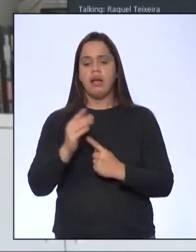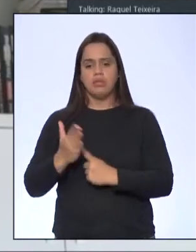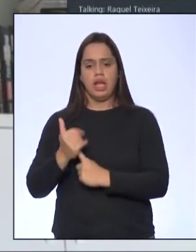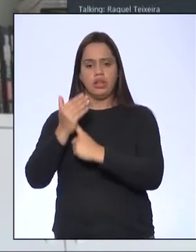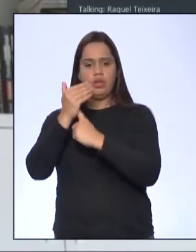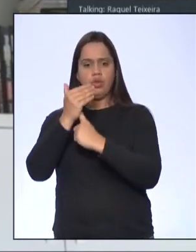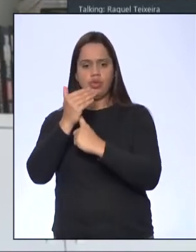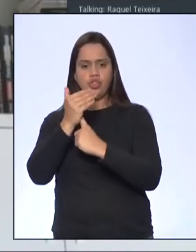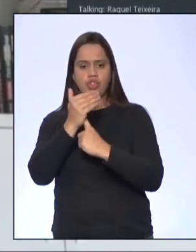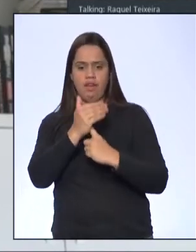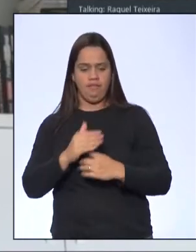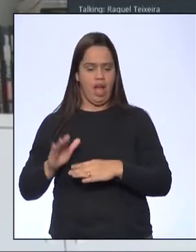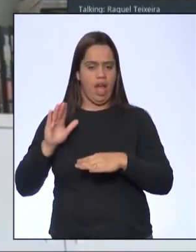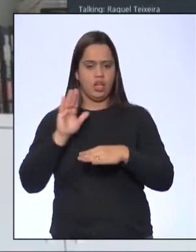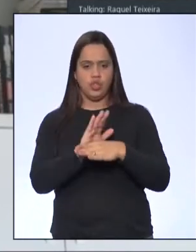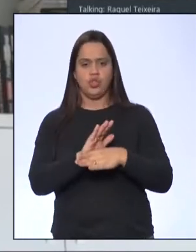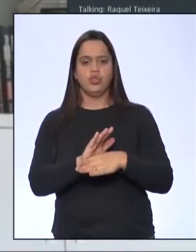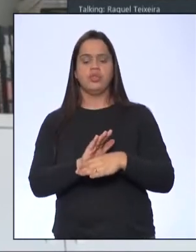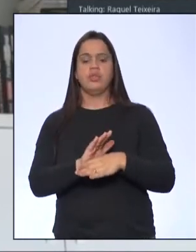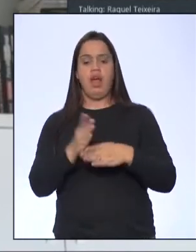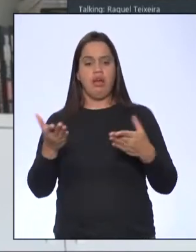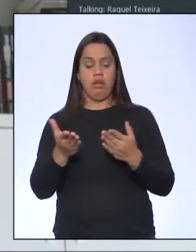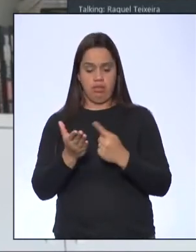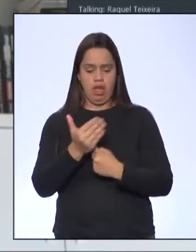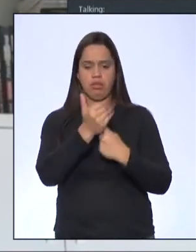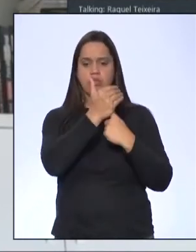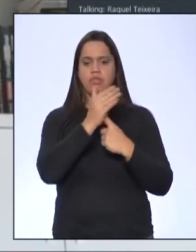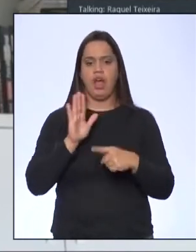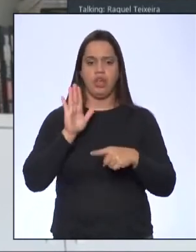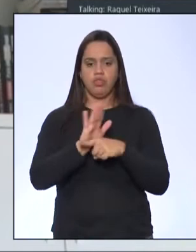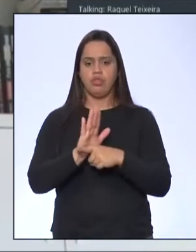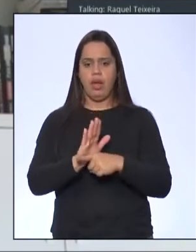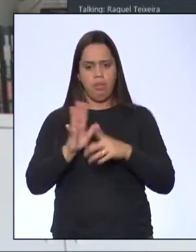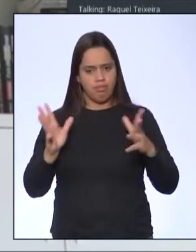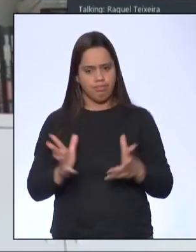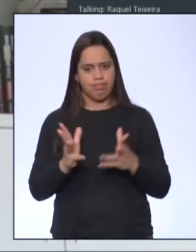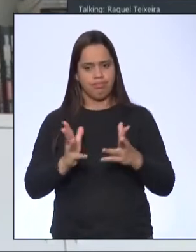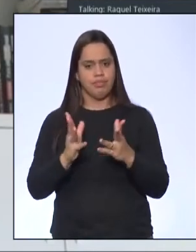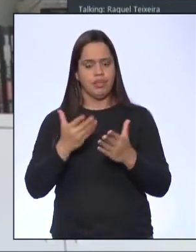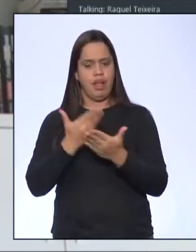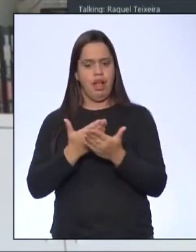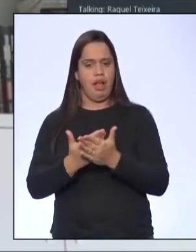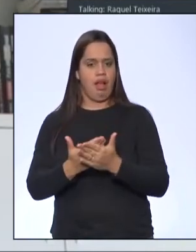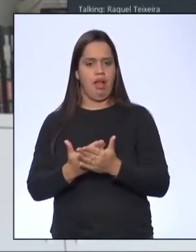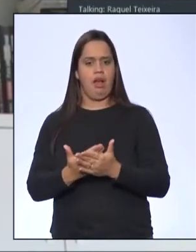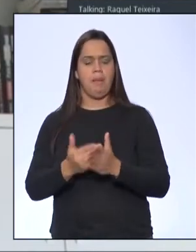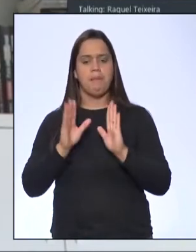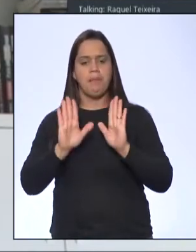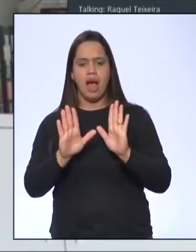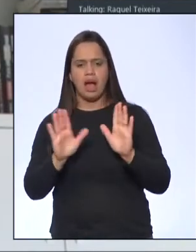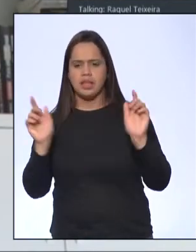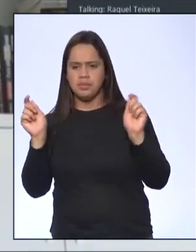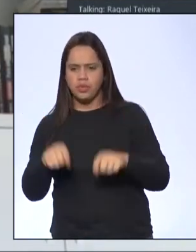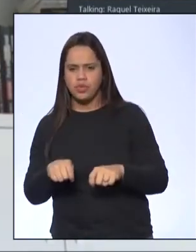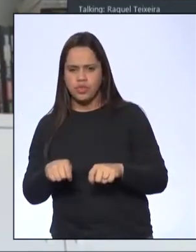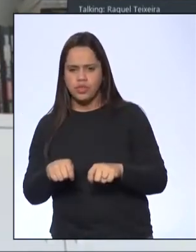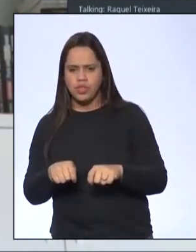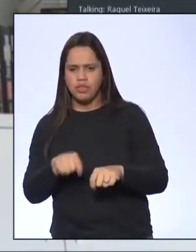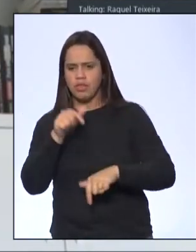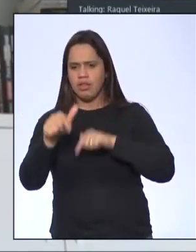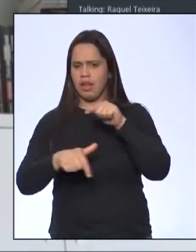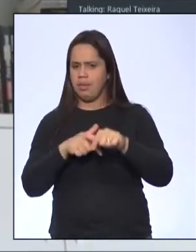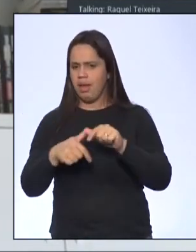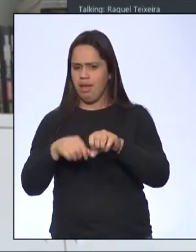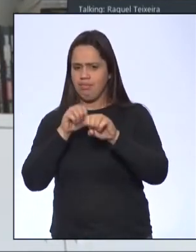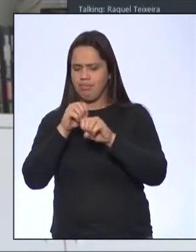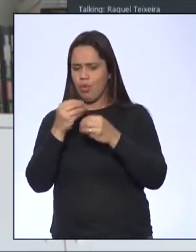potencializar, incrementar essas aulas, mas é possível trabalhar socioemocional remotamente,